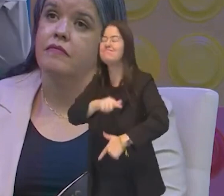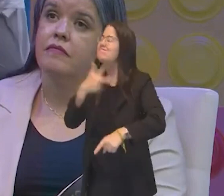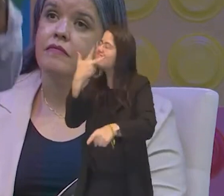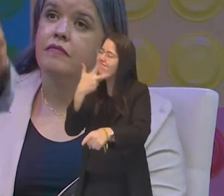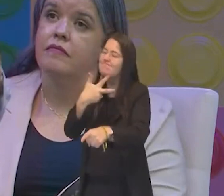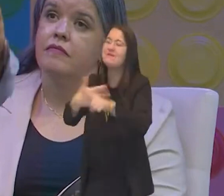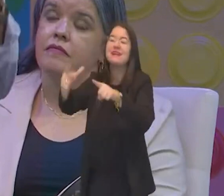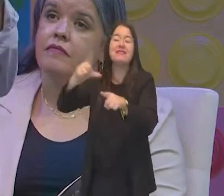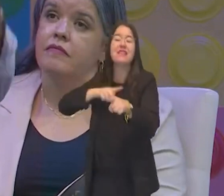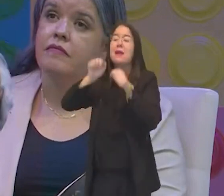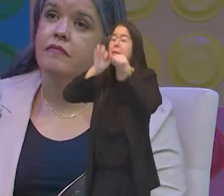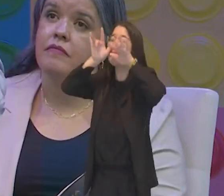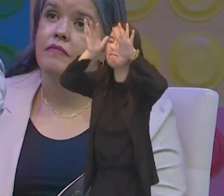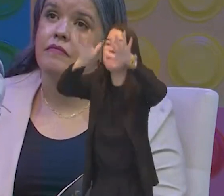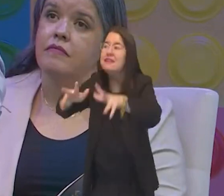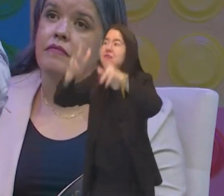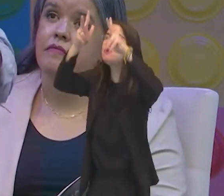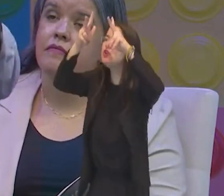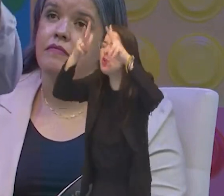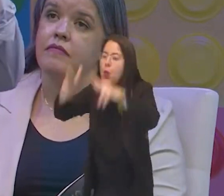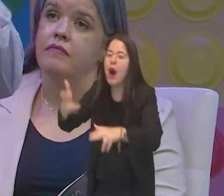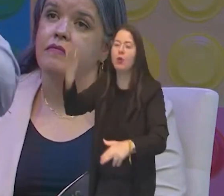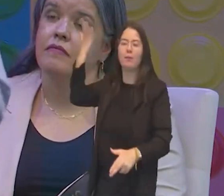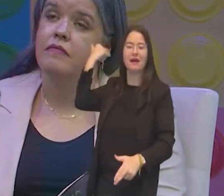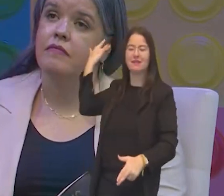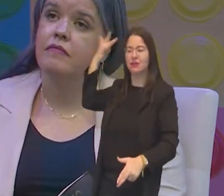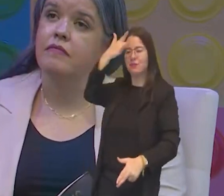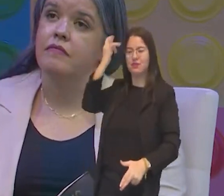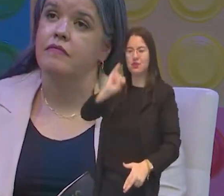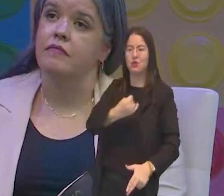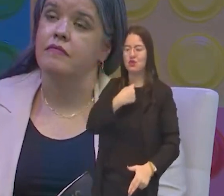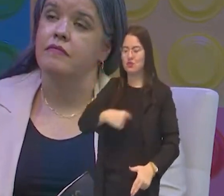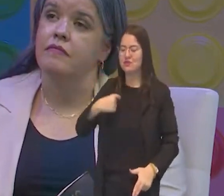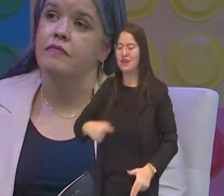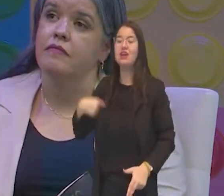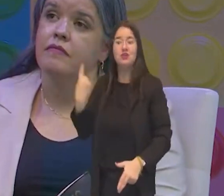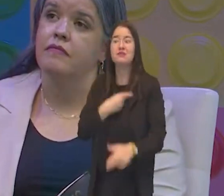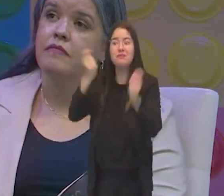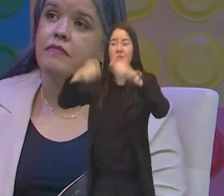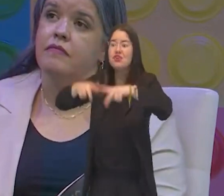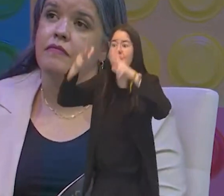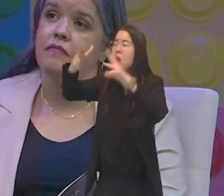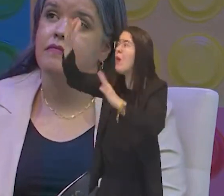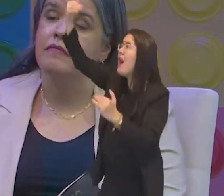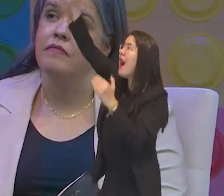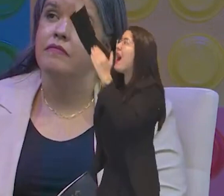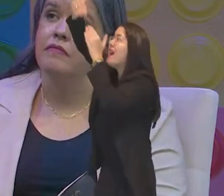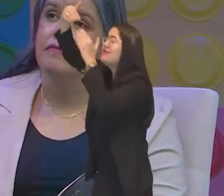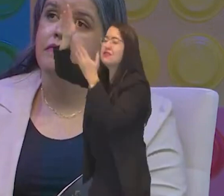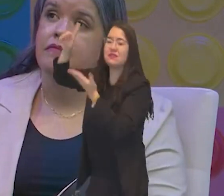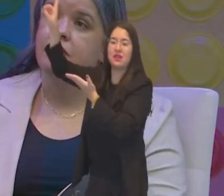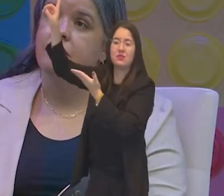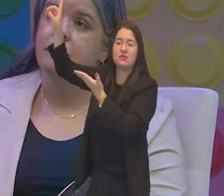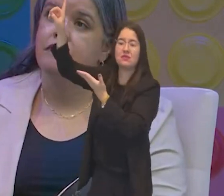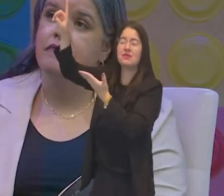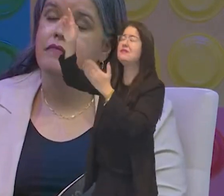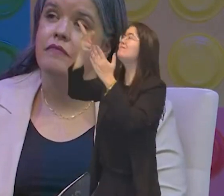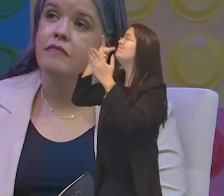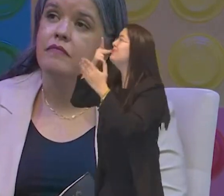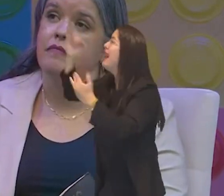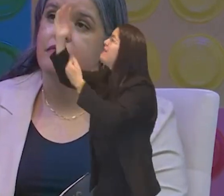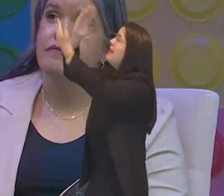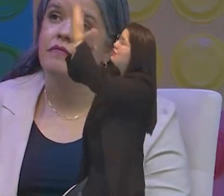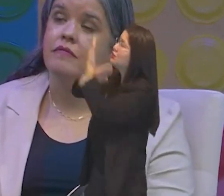mesma bênção disponível, de poder clamar: Senhor, me ajuda. Senhor, está difícil. E a